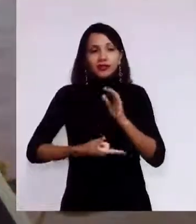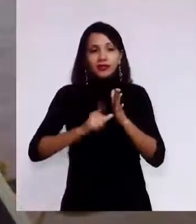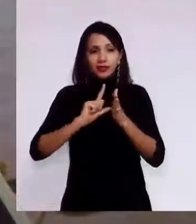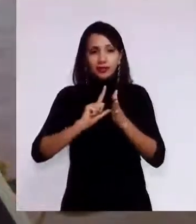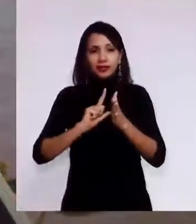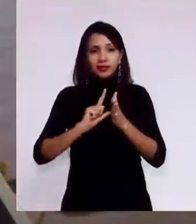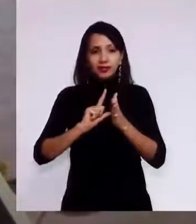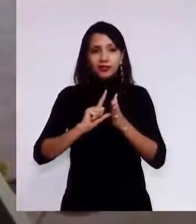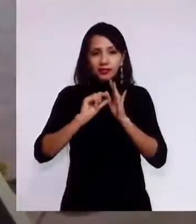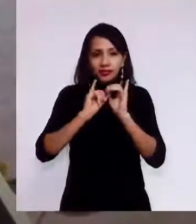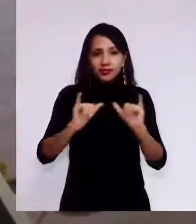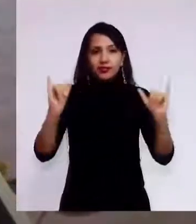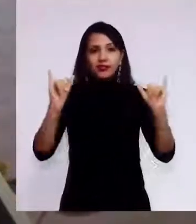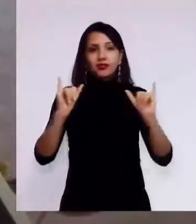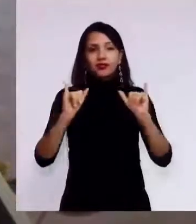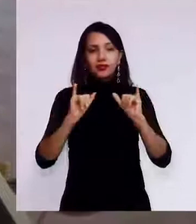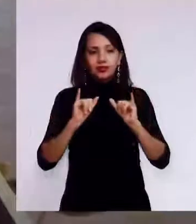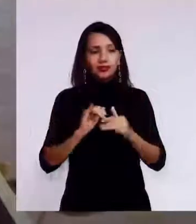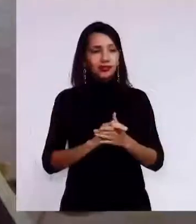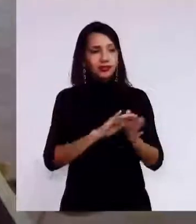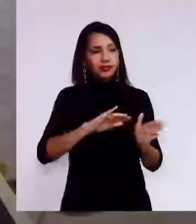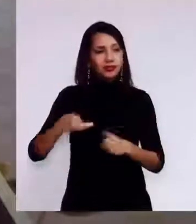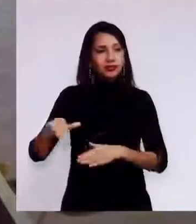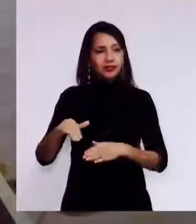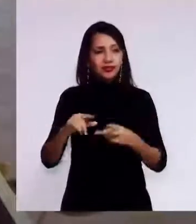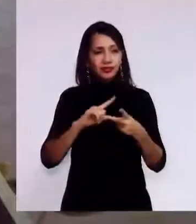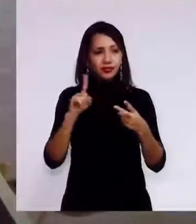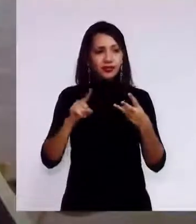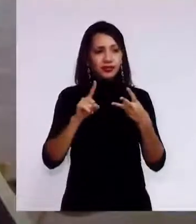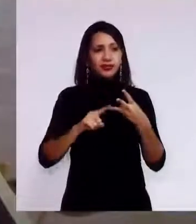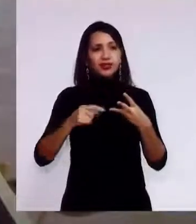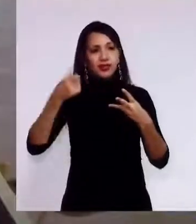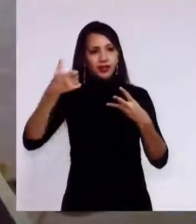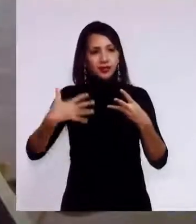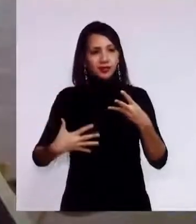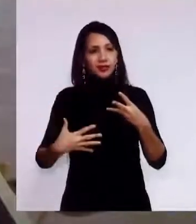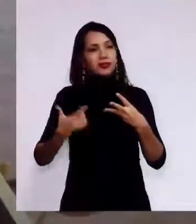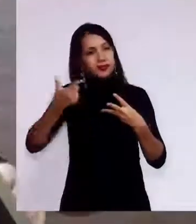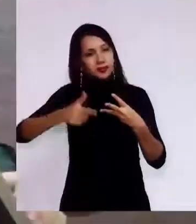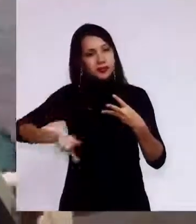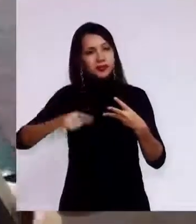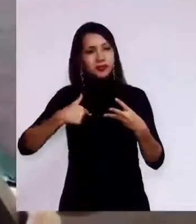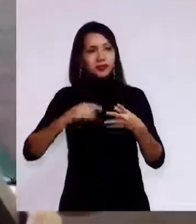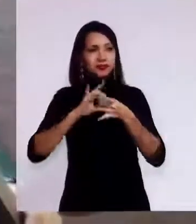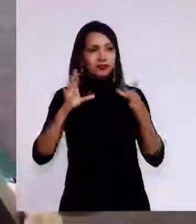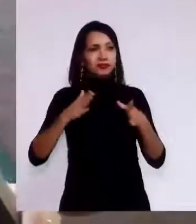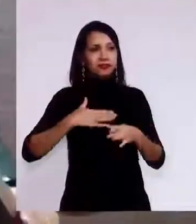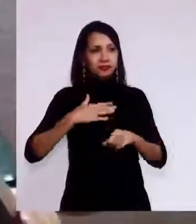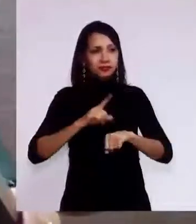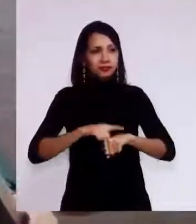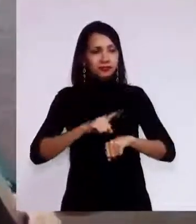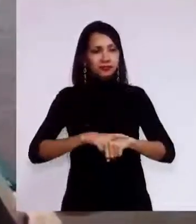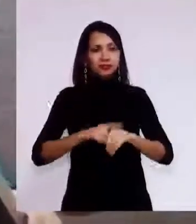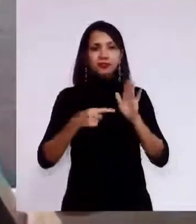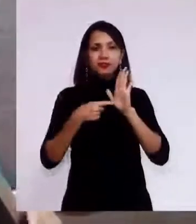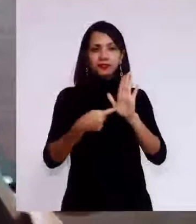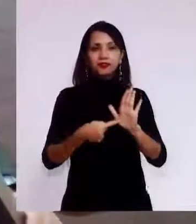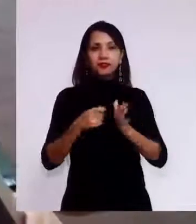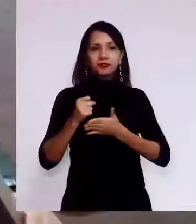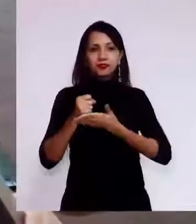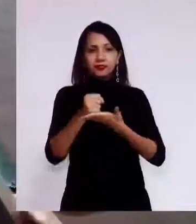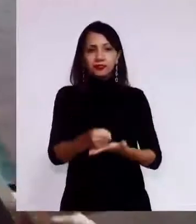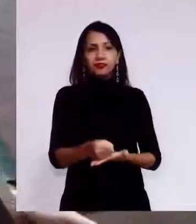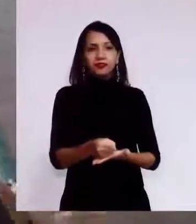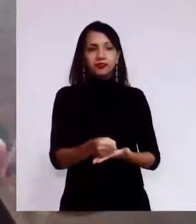antecipado. Uma outra situação que eu quero explicar um pouco mais aqui na minha fala livre é o manifesto que eu estou